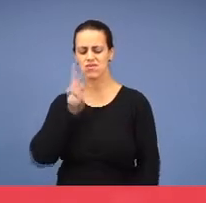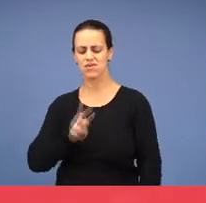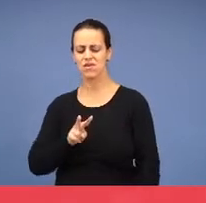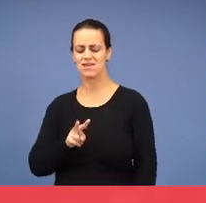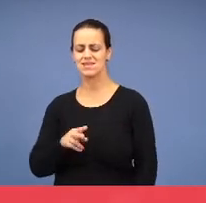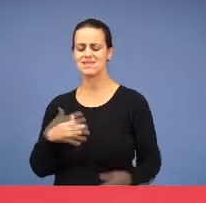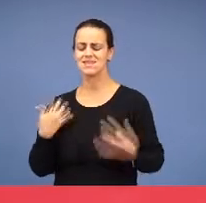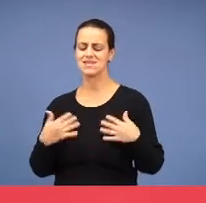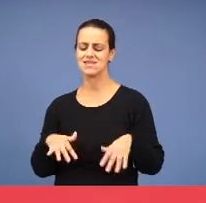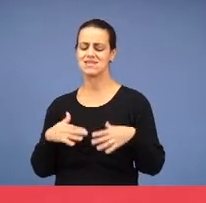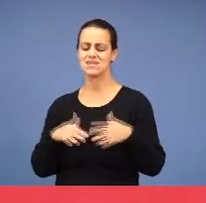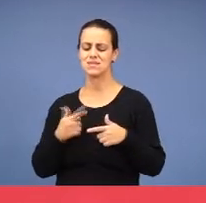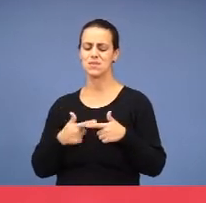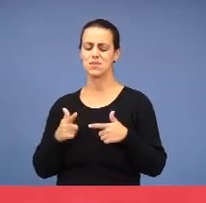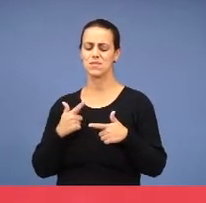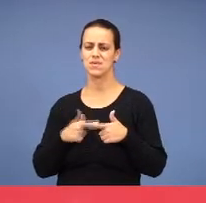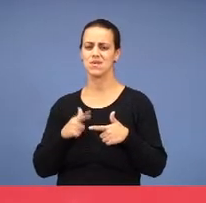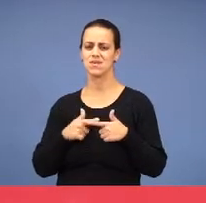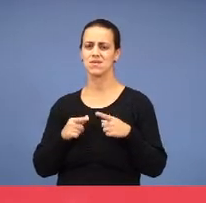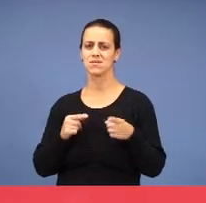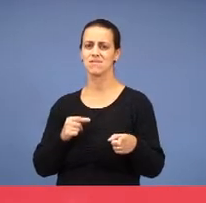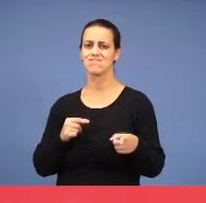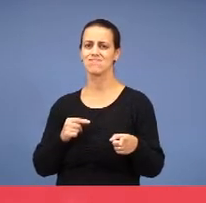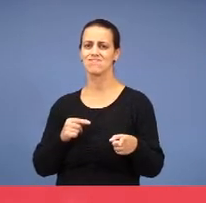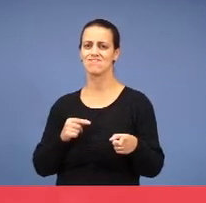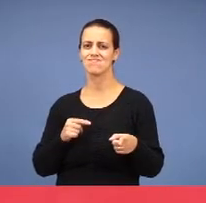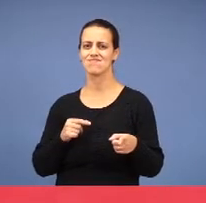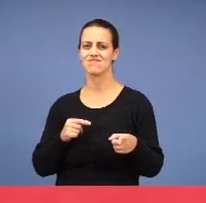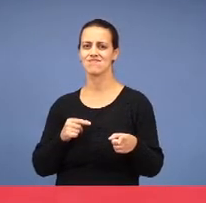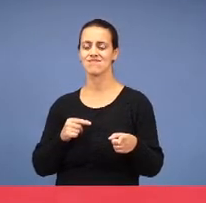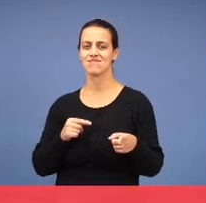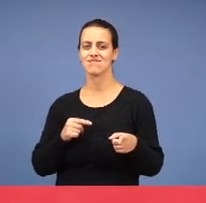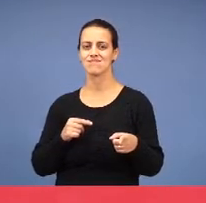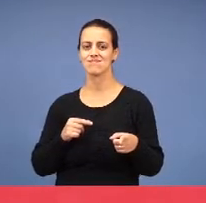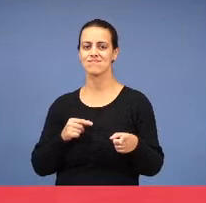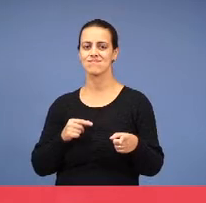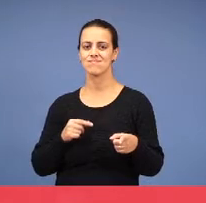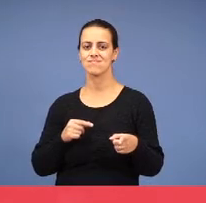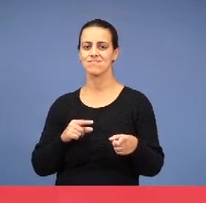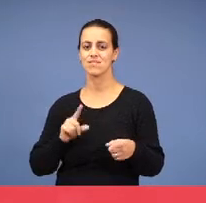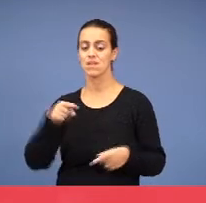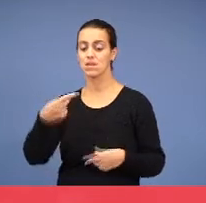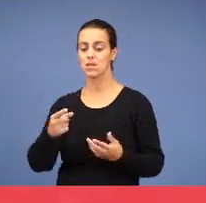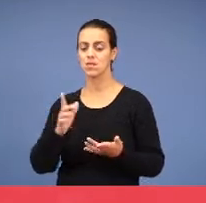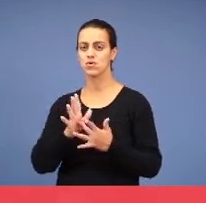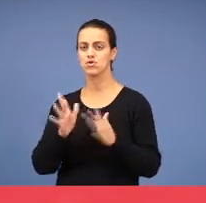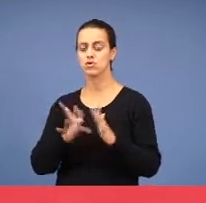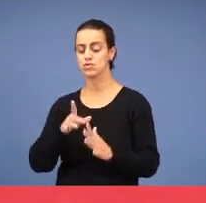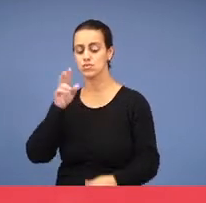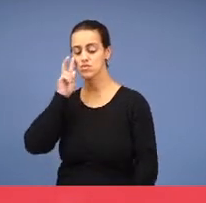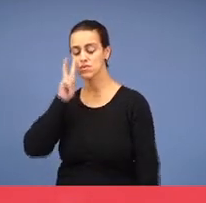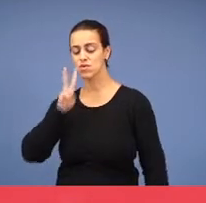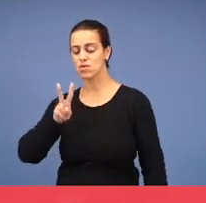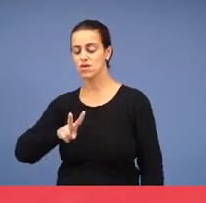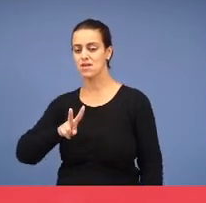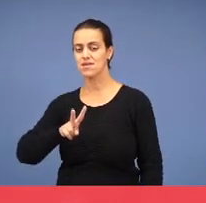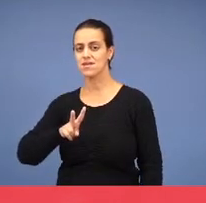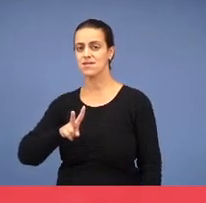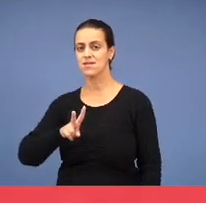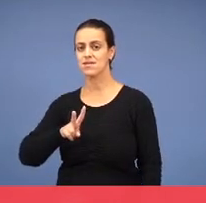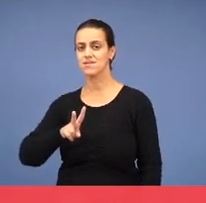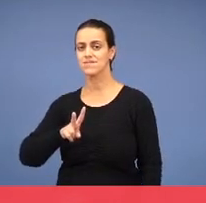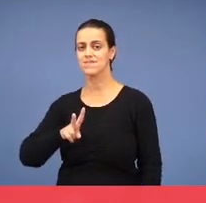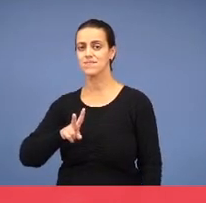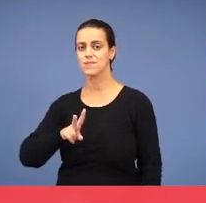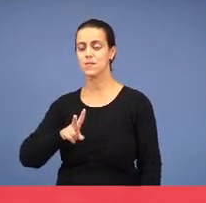a doença estava nos rins e no coração. E depois, ele olha e ele vai ver o quê?